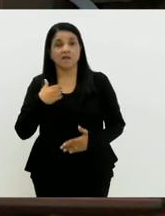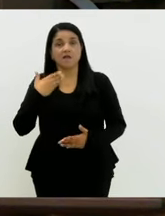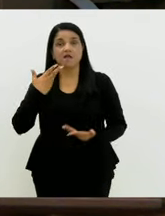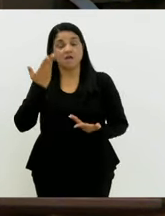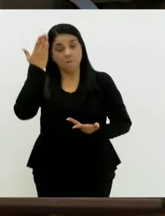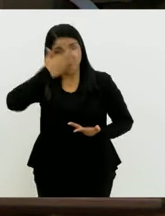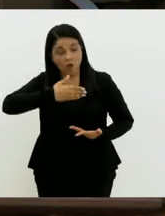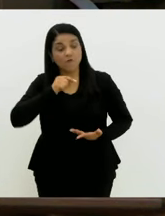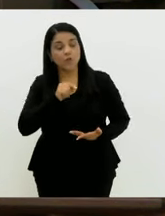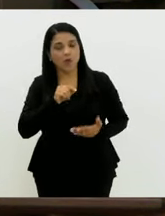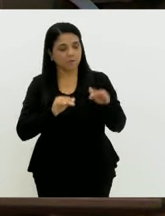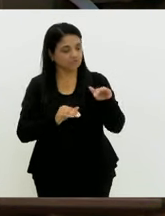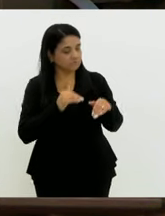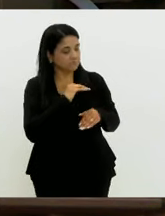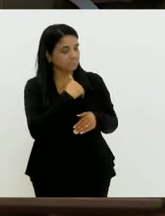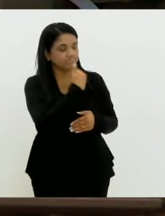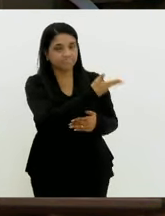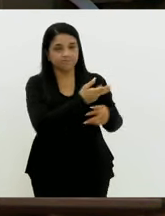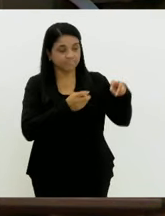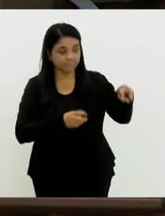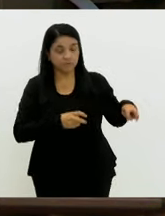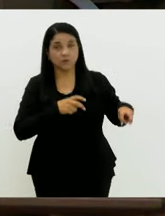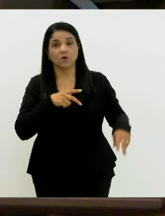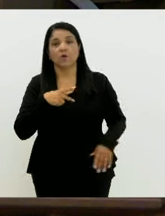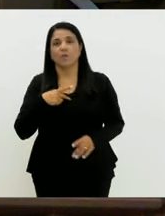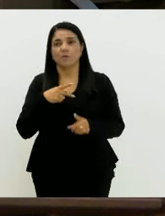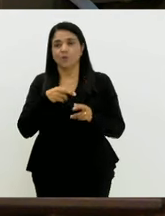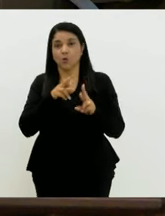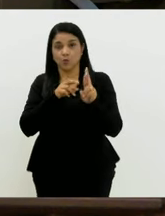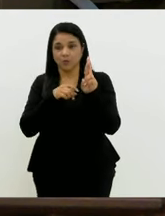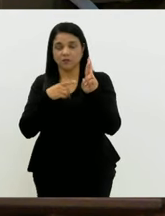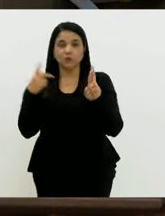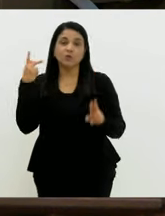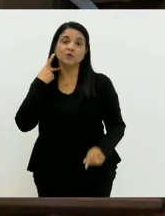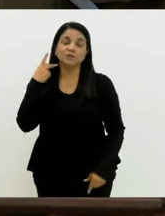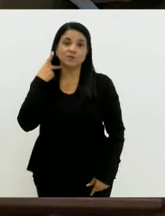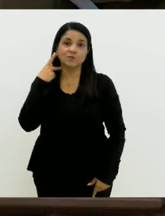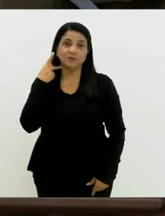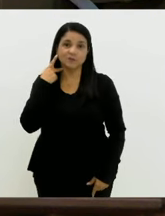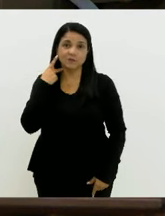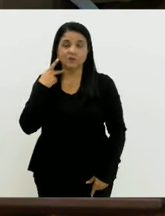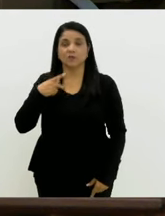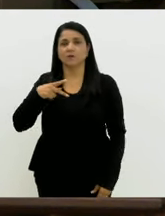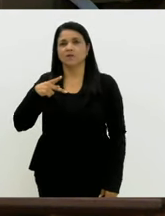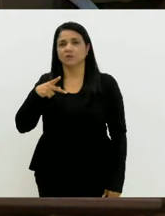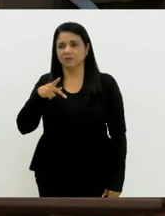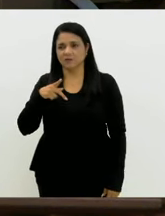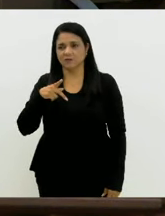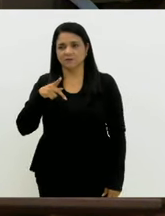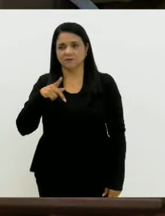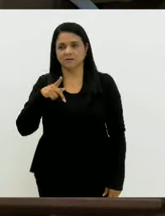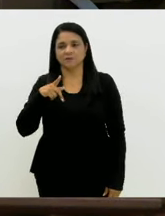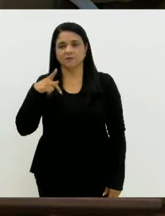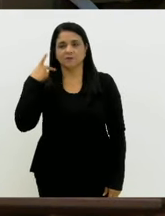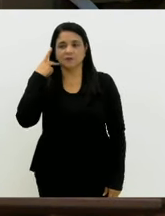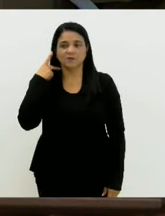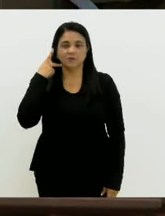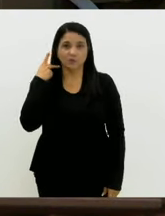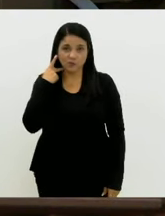meu lado, que é o nosso procurador, doutor Luciano Matos, que na envergadura e na investidura de sua função fez o que tinha que